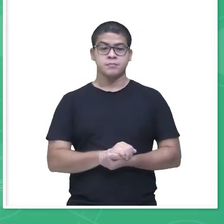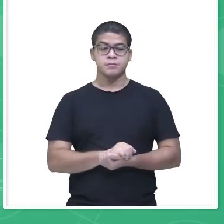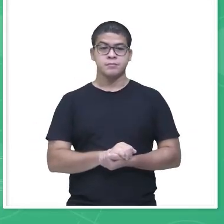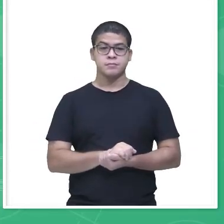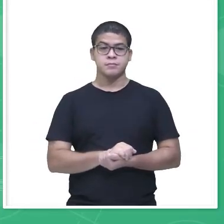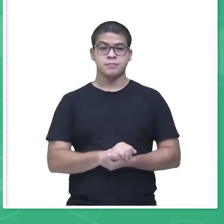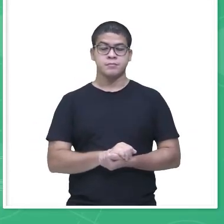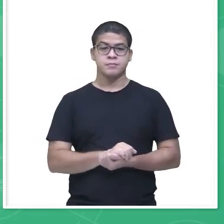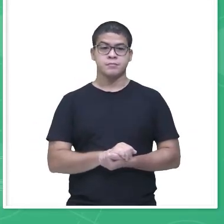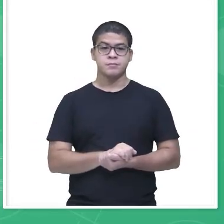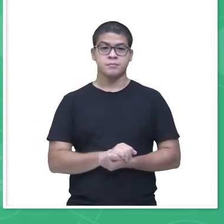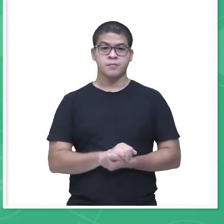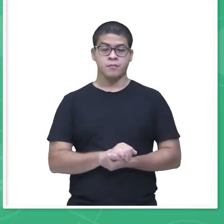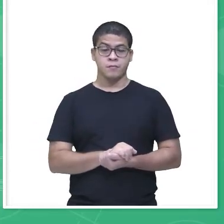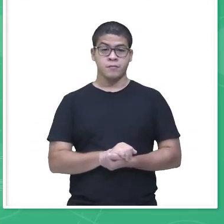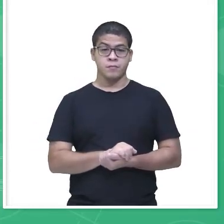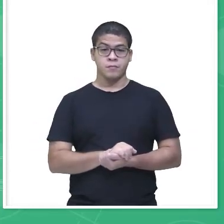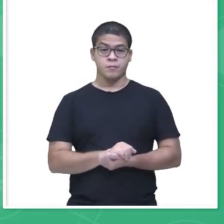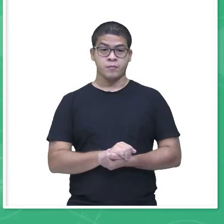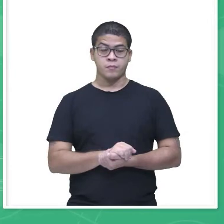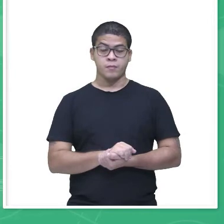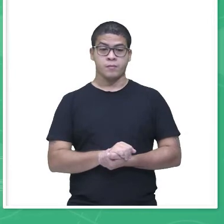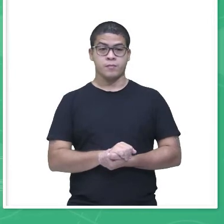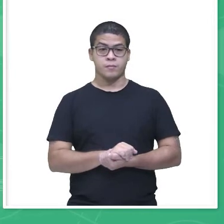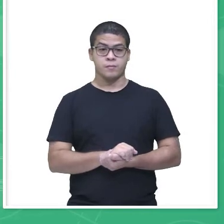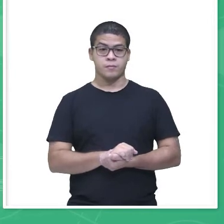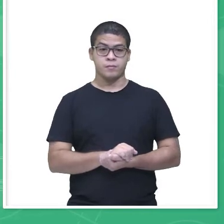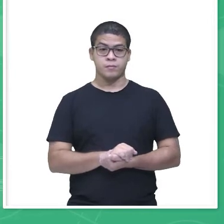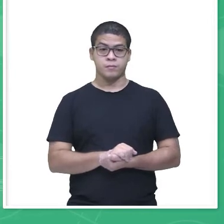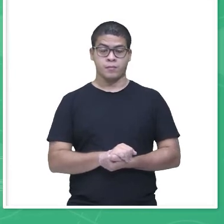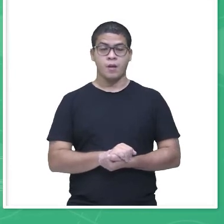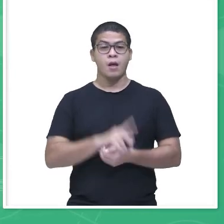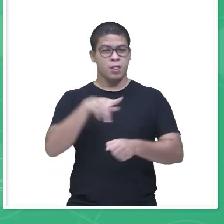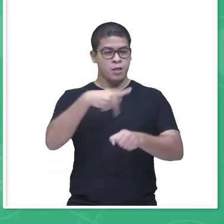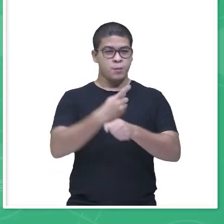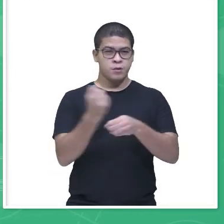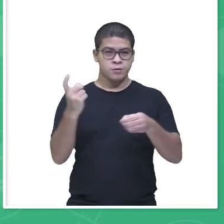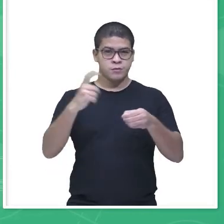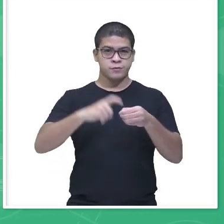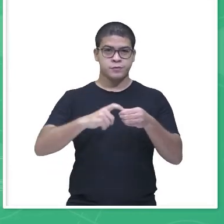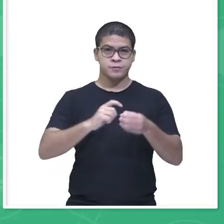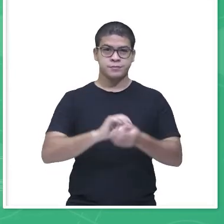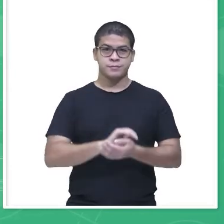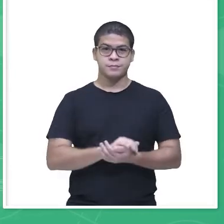pessoal precária? Cite no mínimo três. Daqui a pouco a gente retorna.